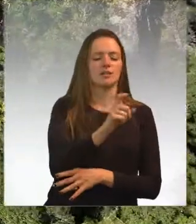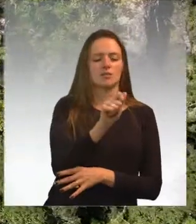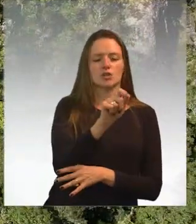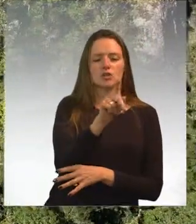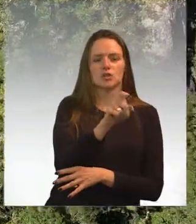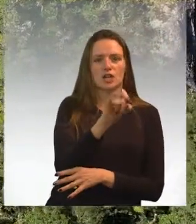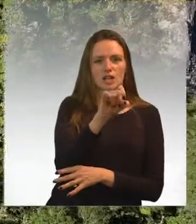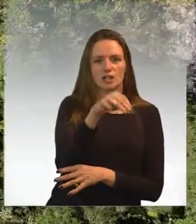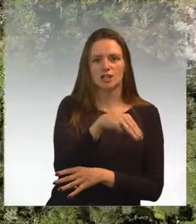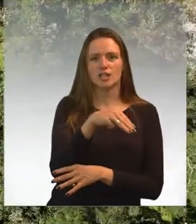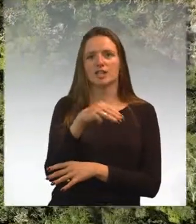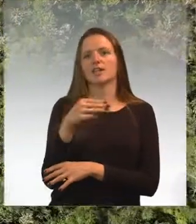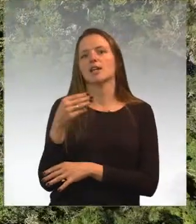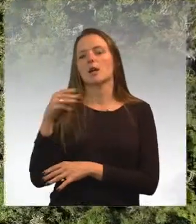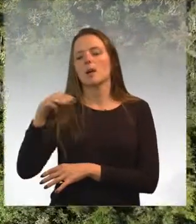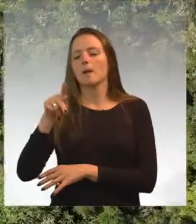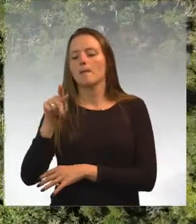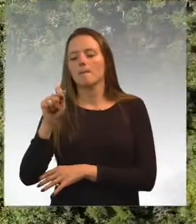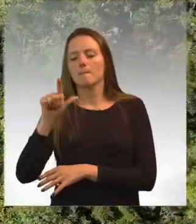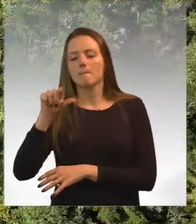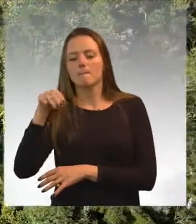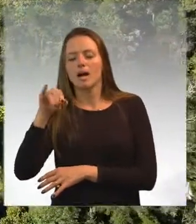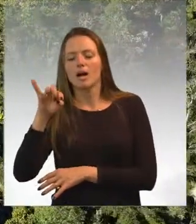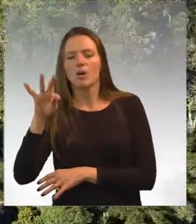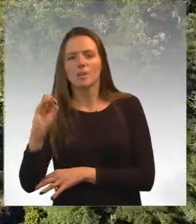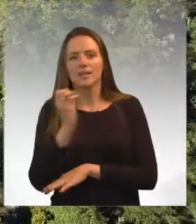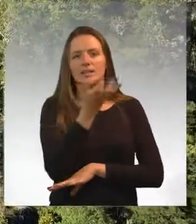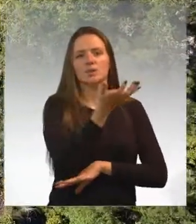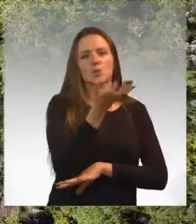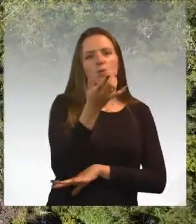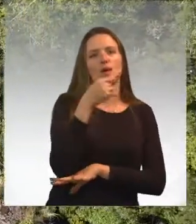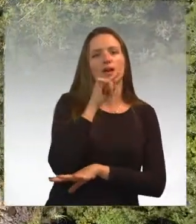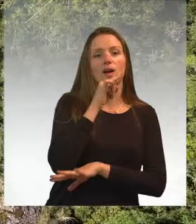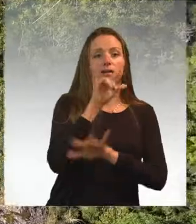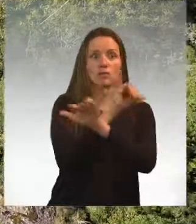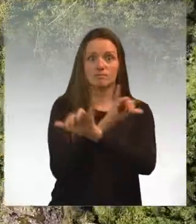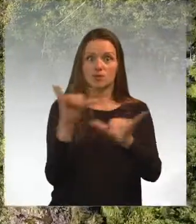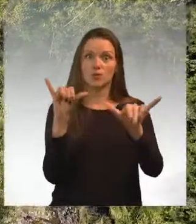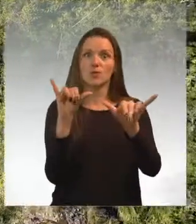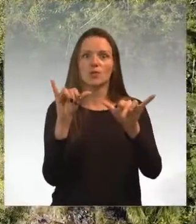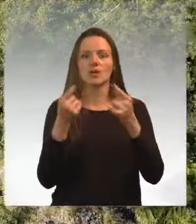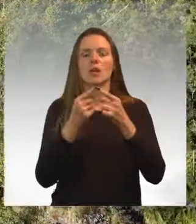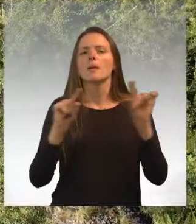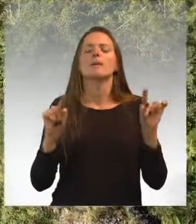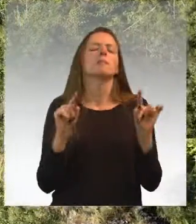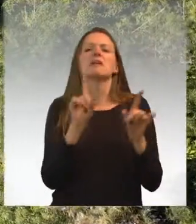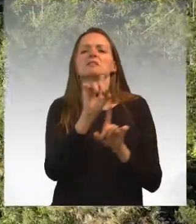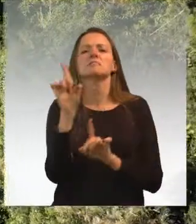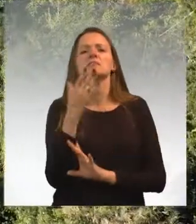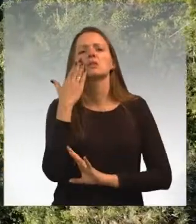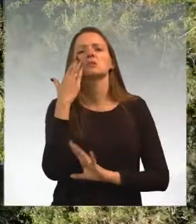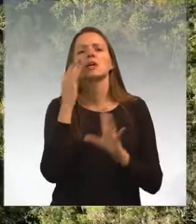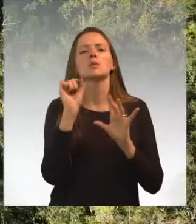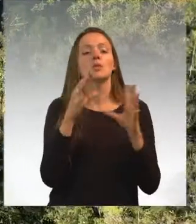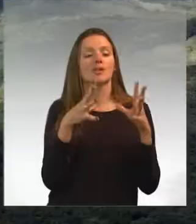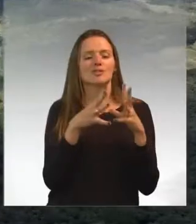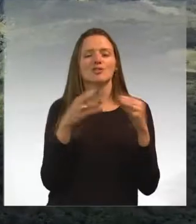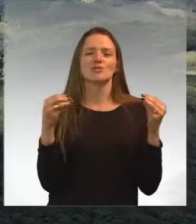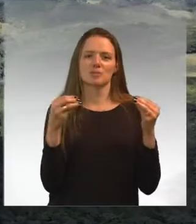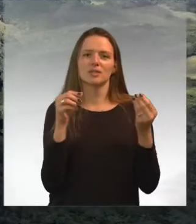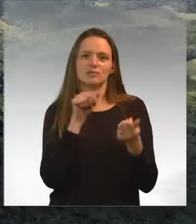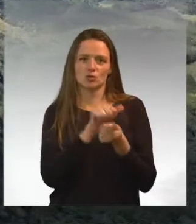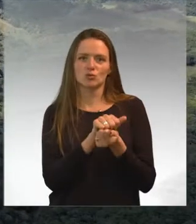palmito, da araucária, que foram dizimados. Mas ninguém sabe o que desapareceu junto com